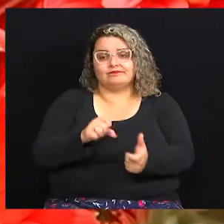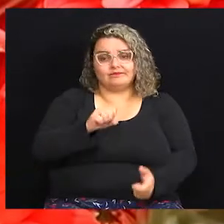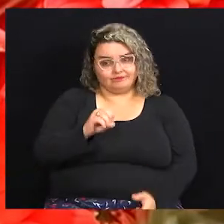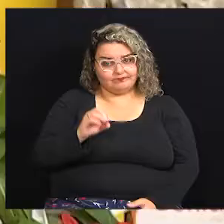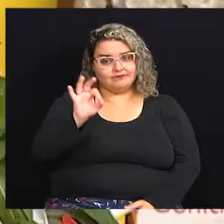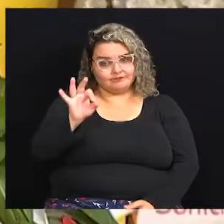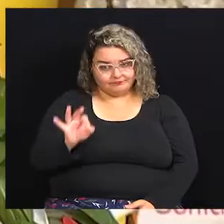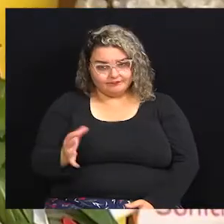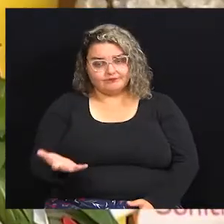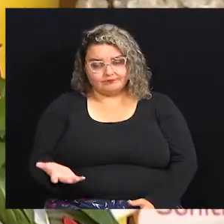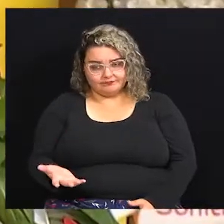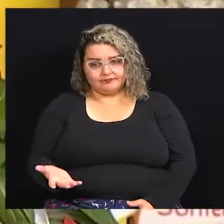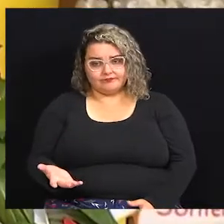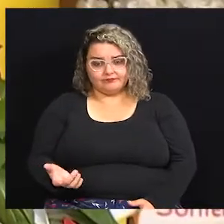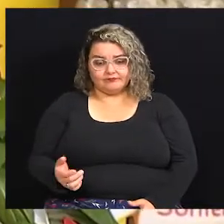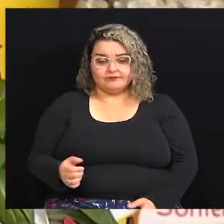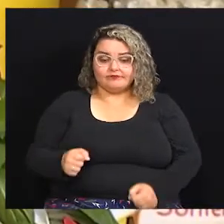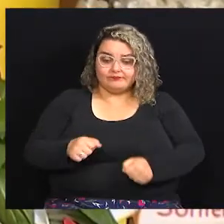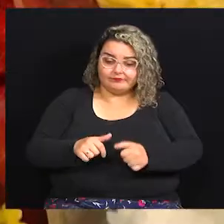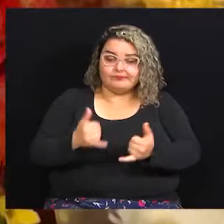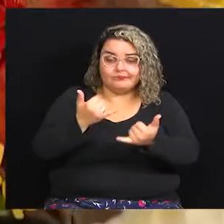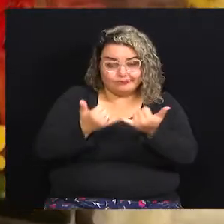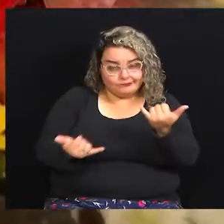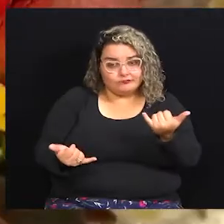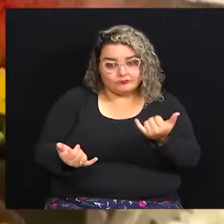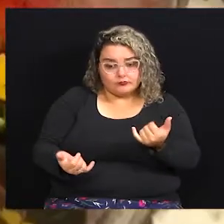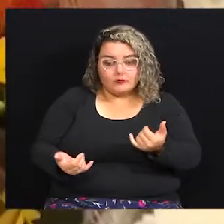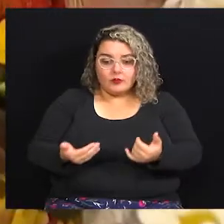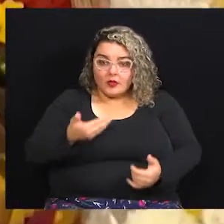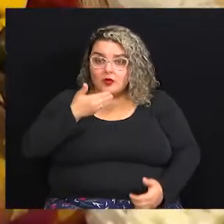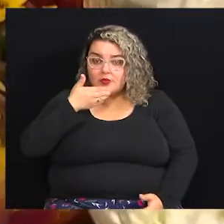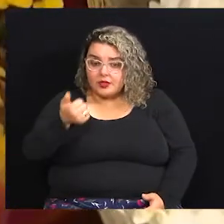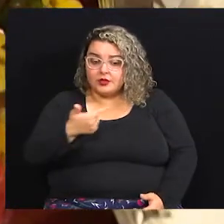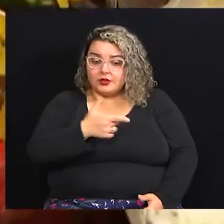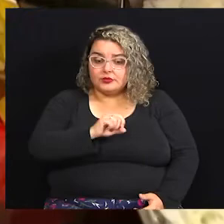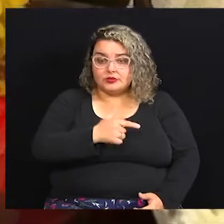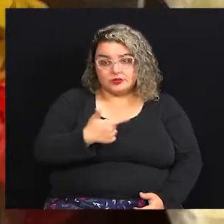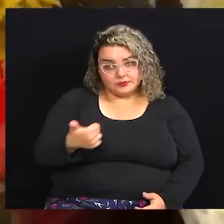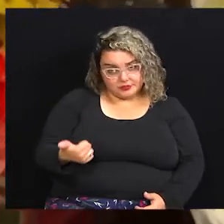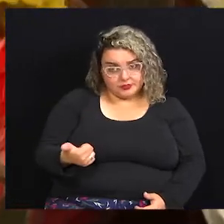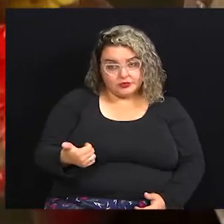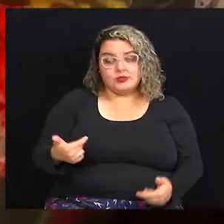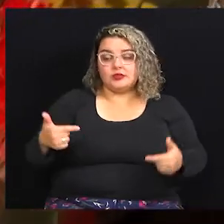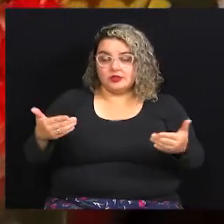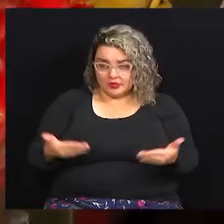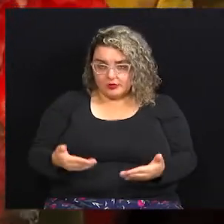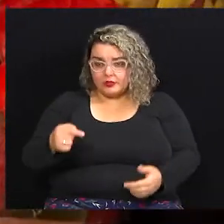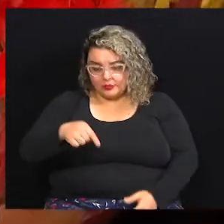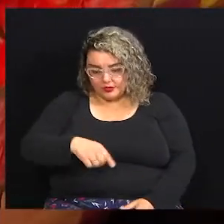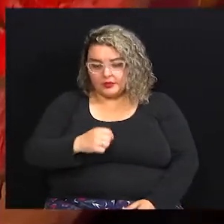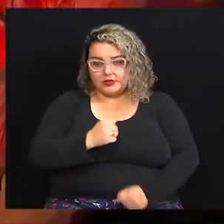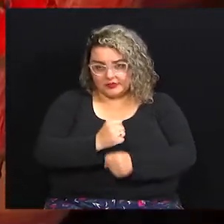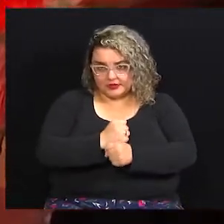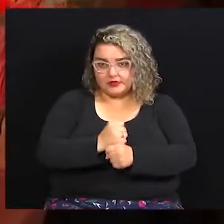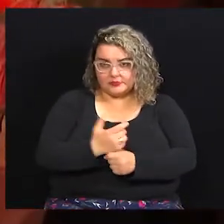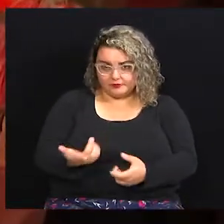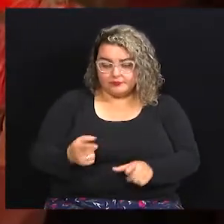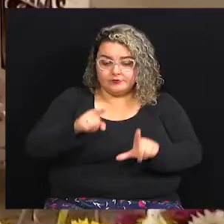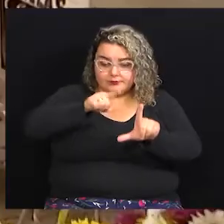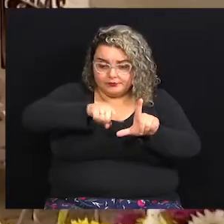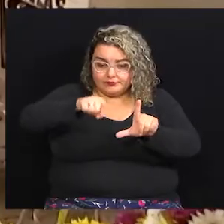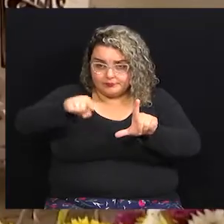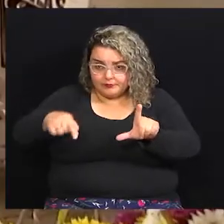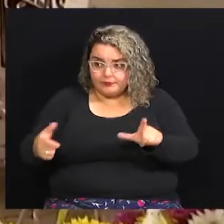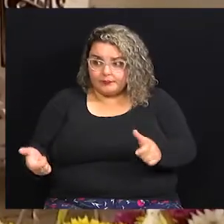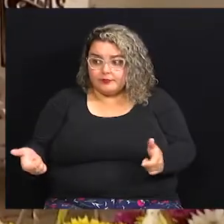em 80%. volume que foi parcialmente recuperado em 2021 e este ano apesar dos